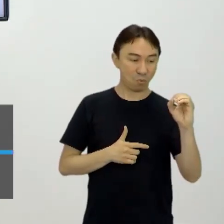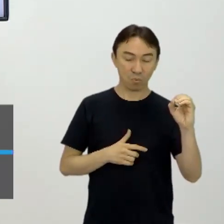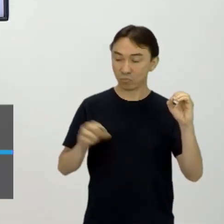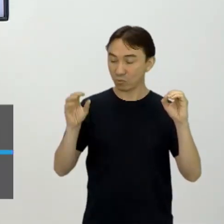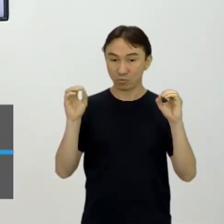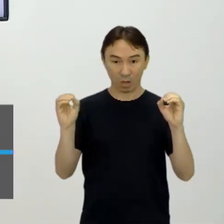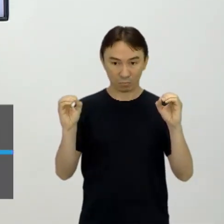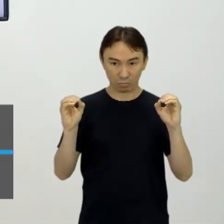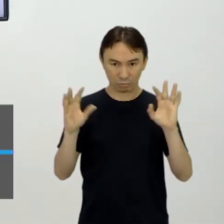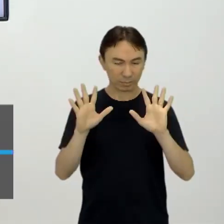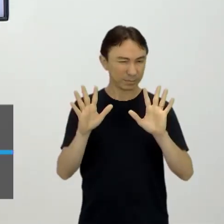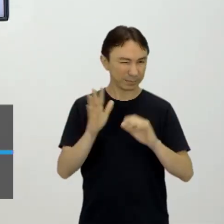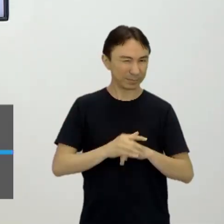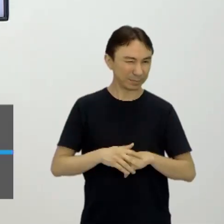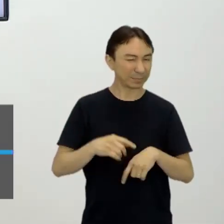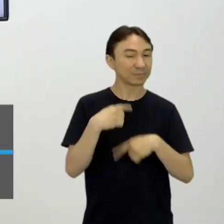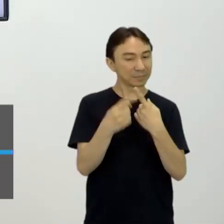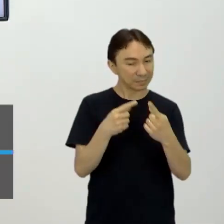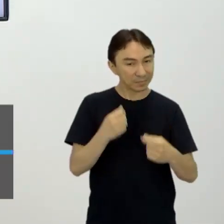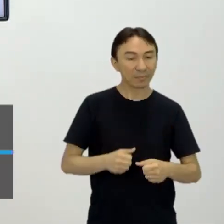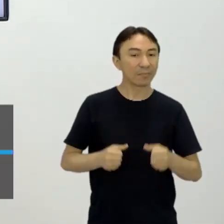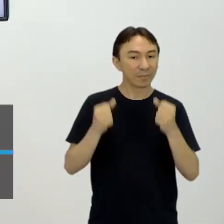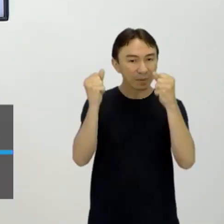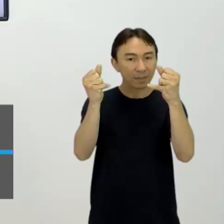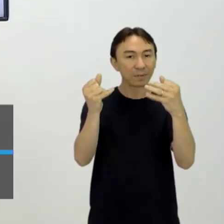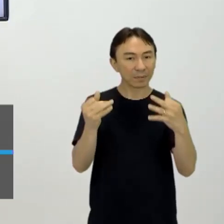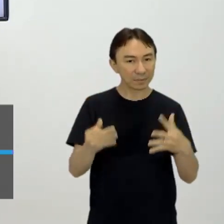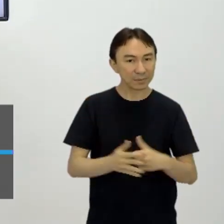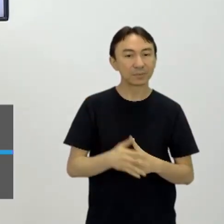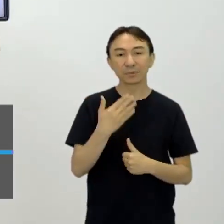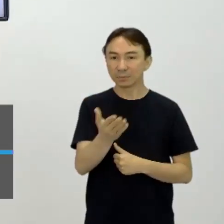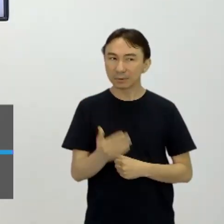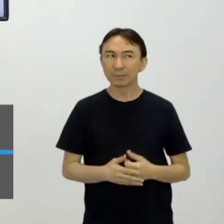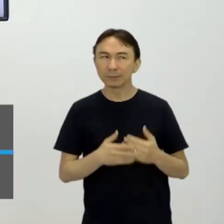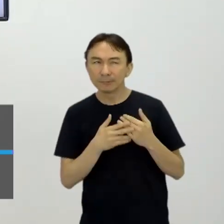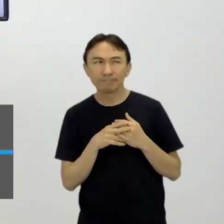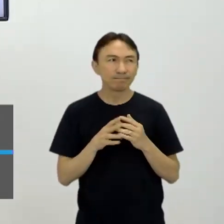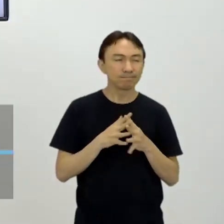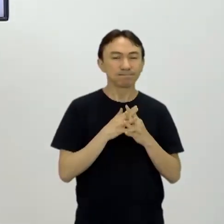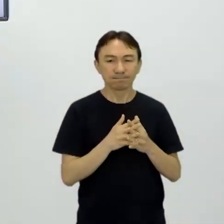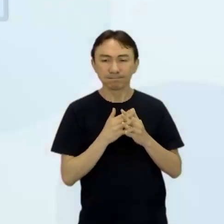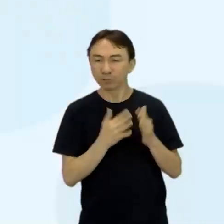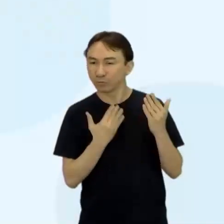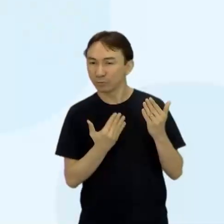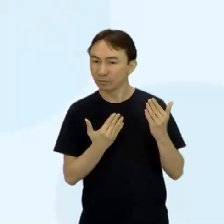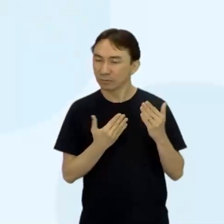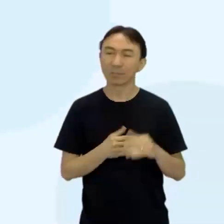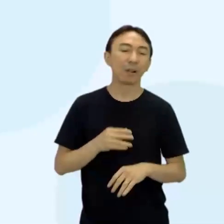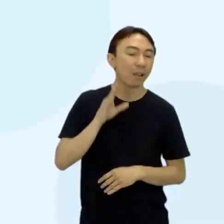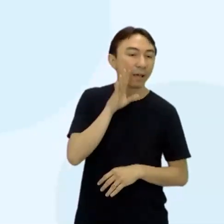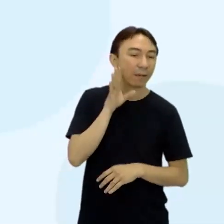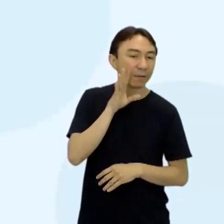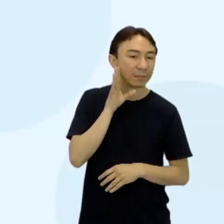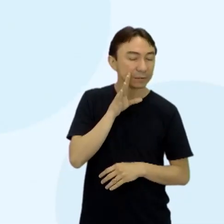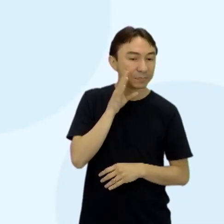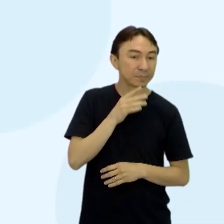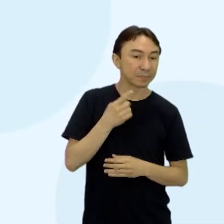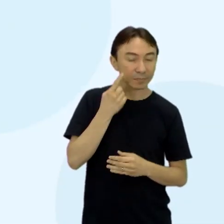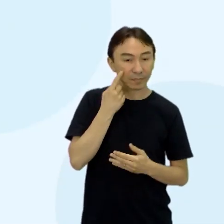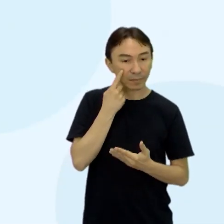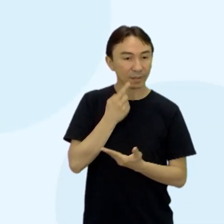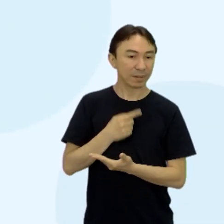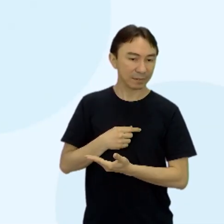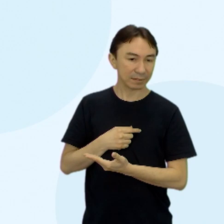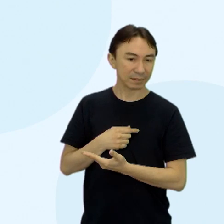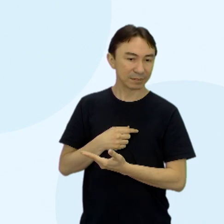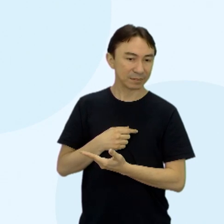você comentou aqui no direct do Instagram, porque eu acho muito interessante a sua dúvida, viu? Então, olha só. Eu vou matar, vamos dizer assim. Matar é tão feio,